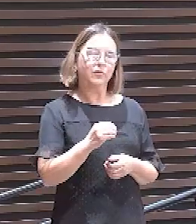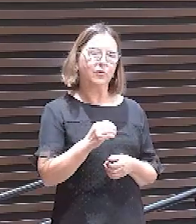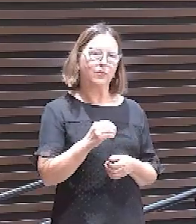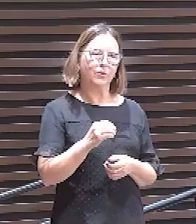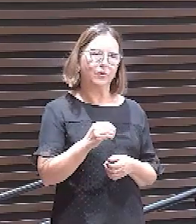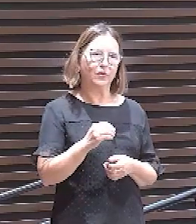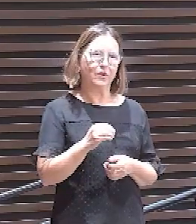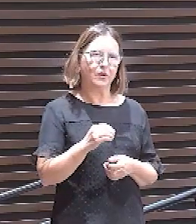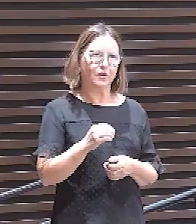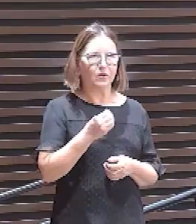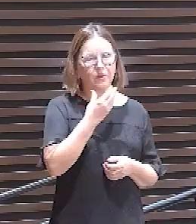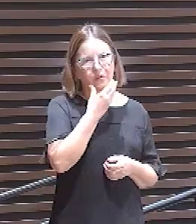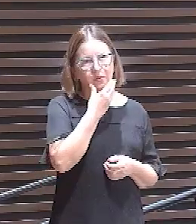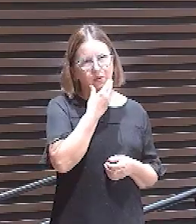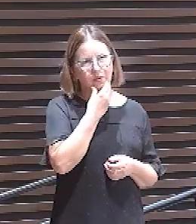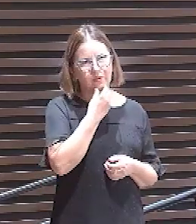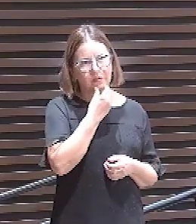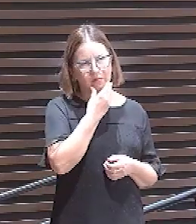homem,